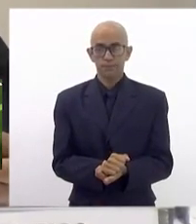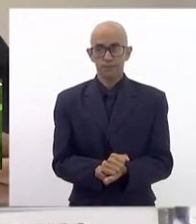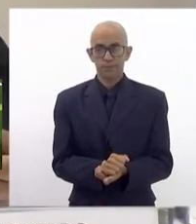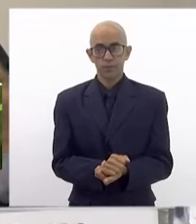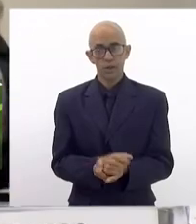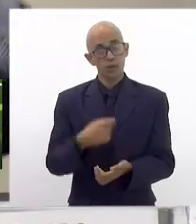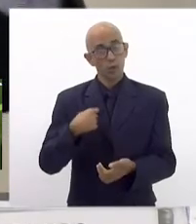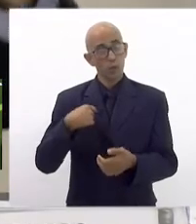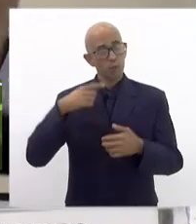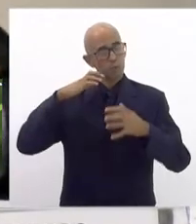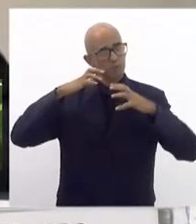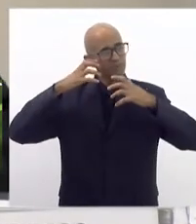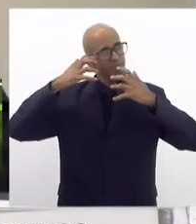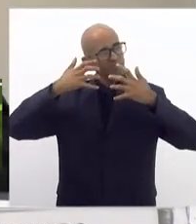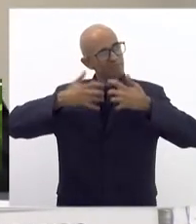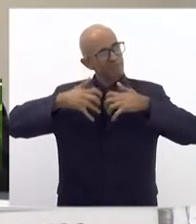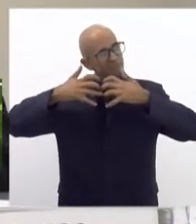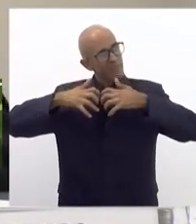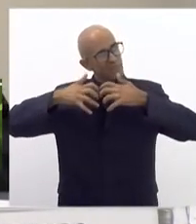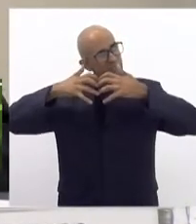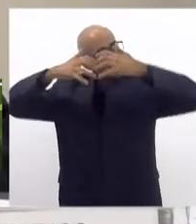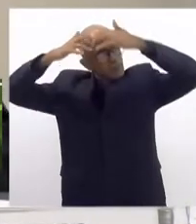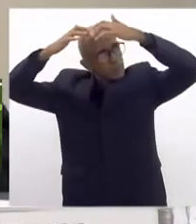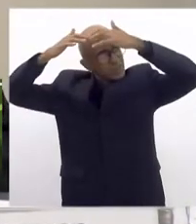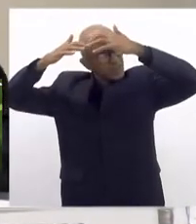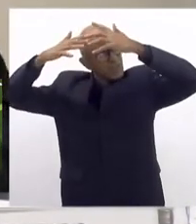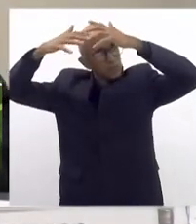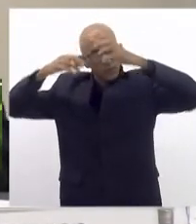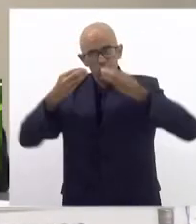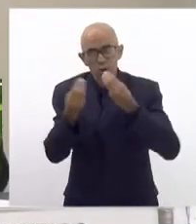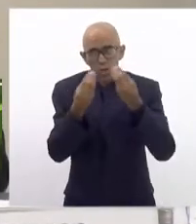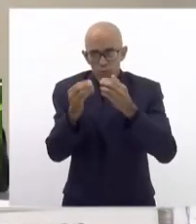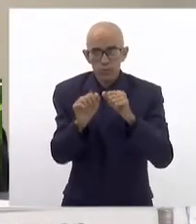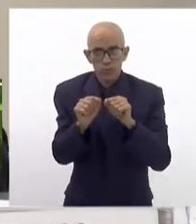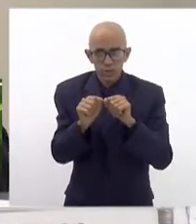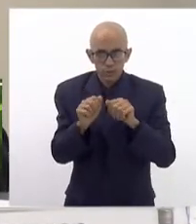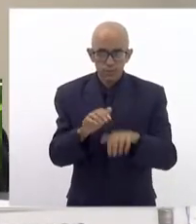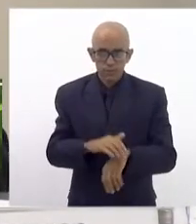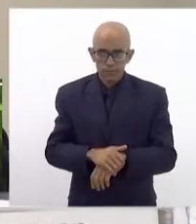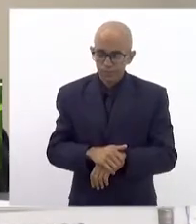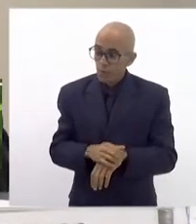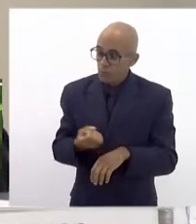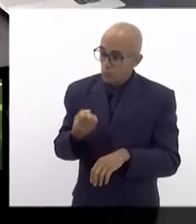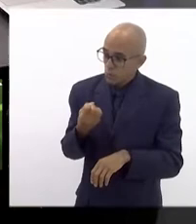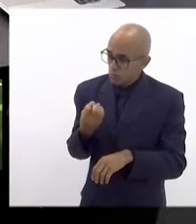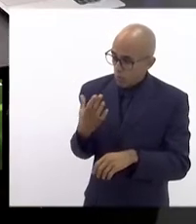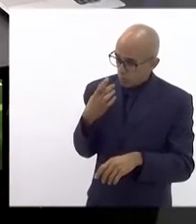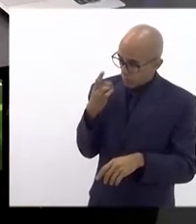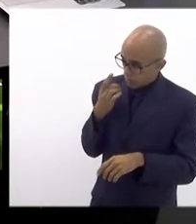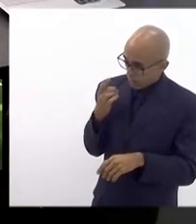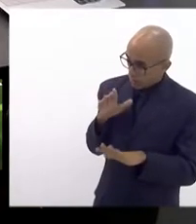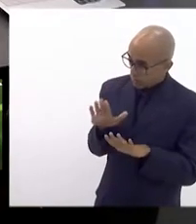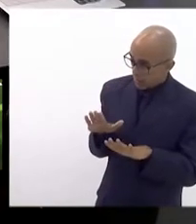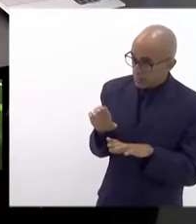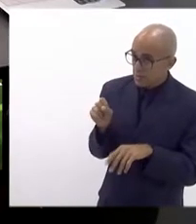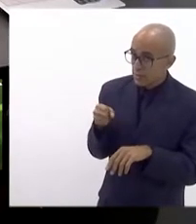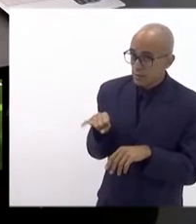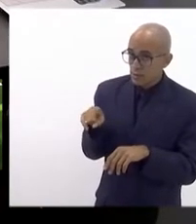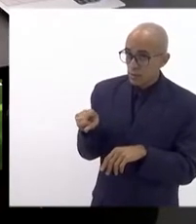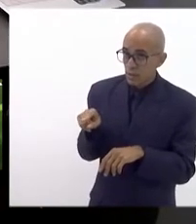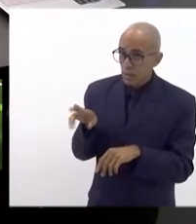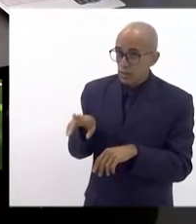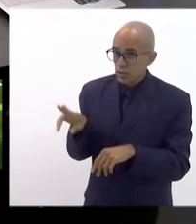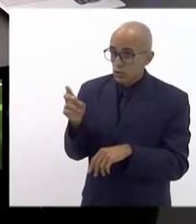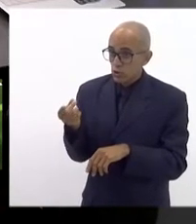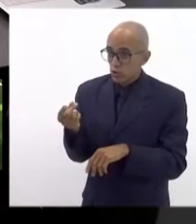pensando aqui para a gente dialogar, entendeu? Em função dos nossos debates. Excelente, deputado. Desde que os recursos que estejam no